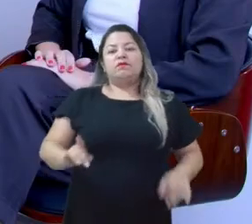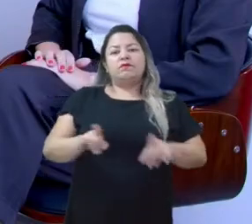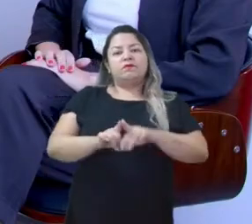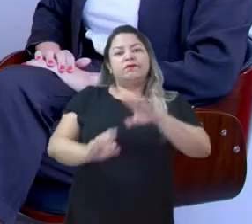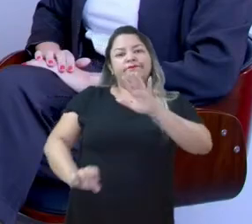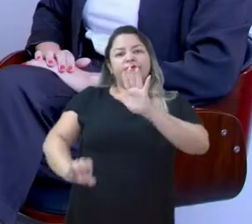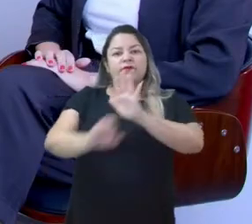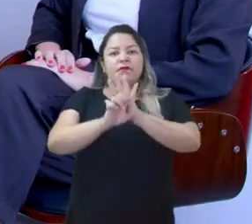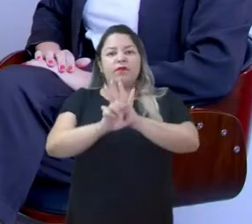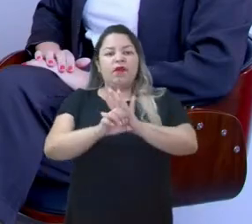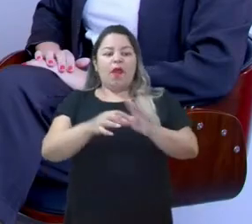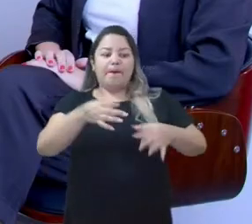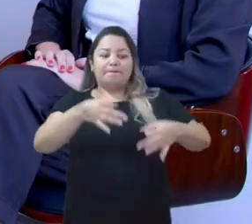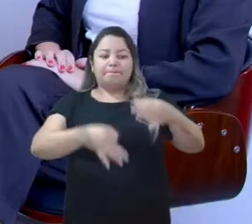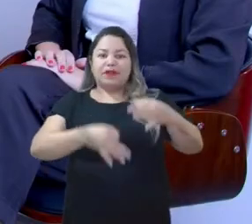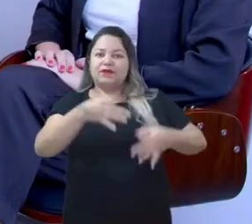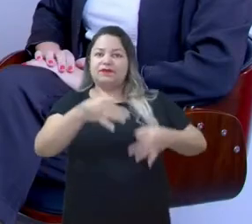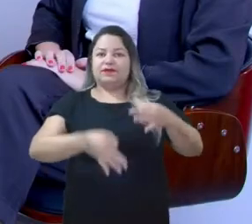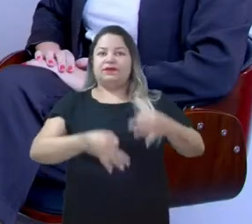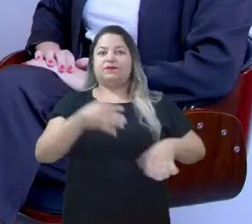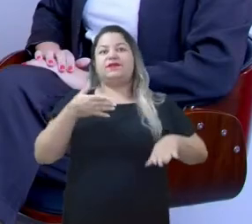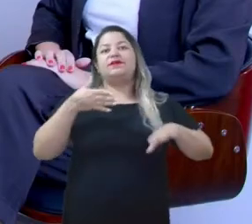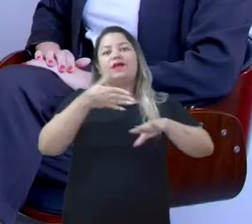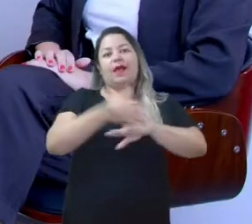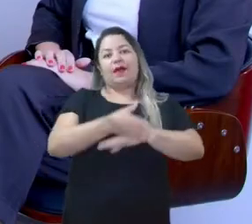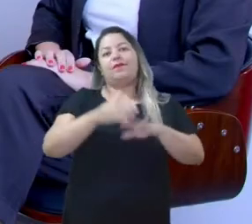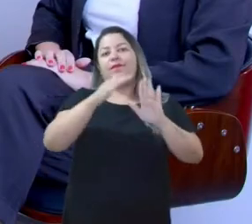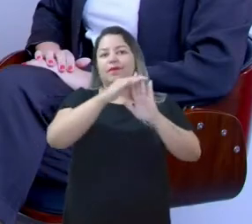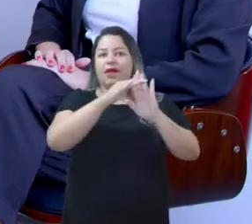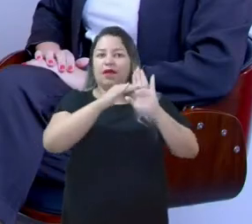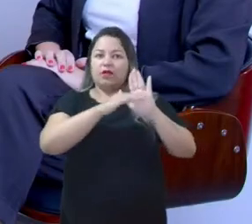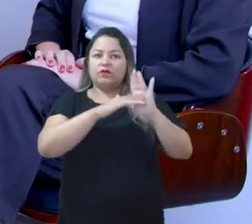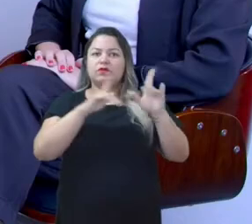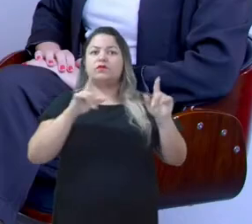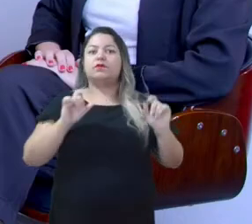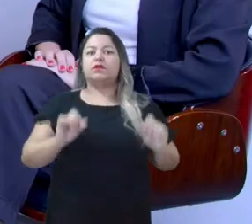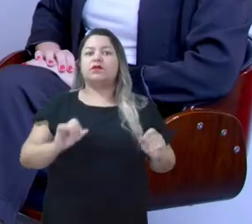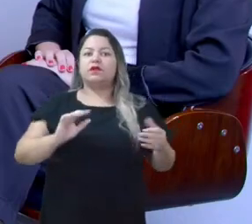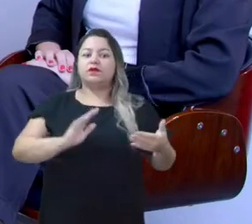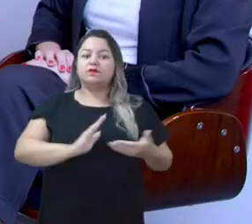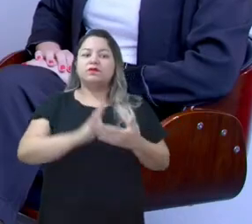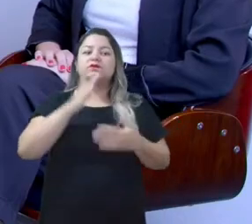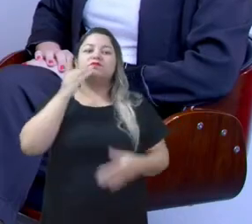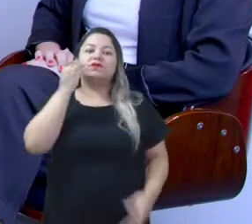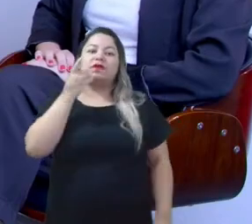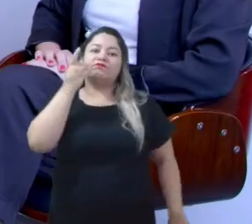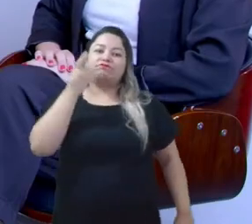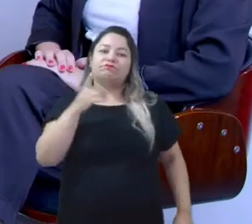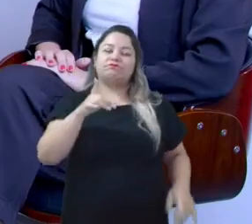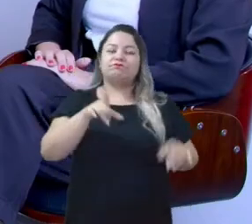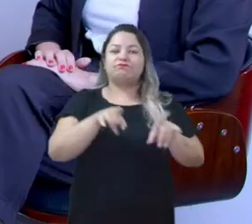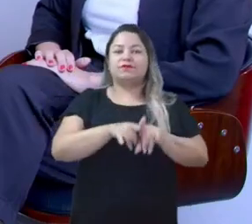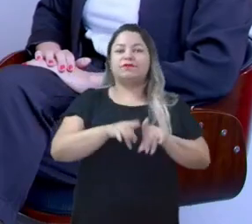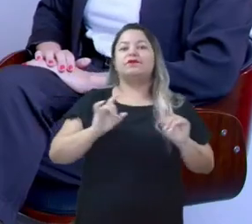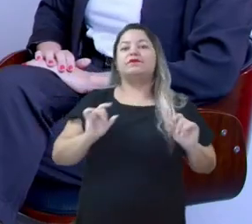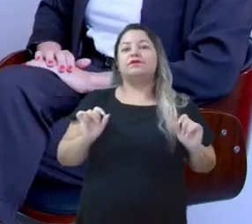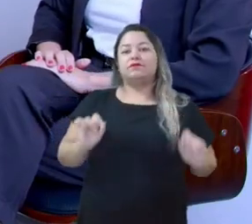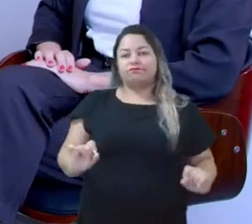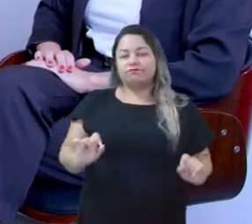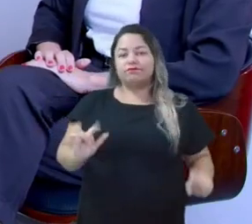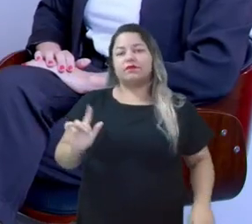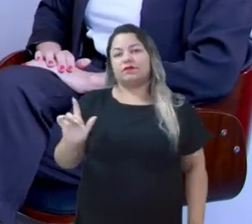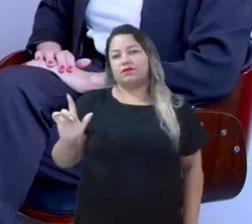constitucional fica preparada para entrar na pauta da Câmara dos Deputados. Como a emenda constitucional, 2